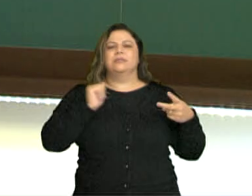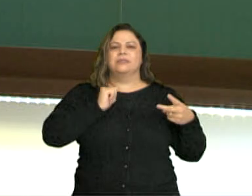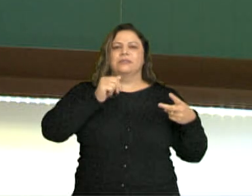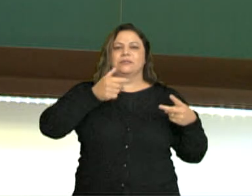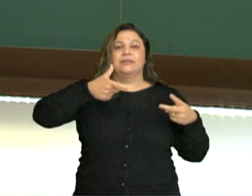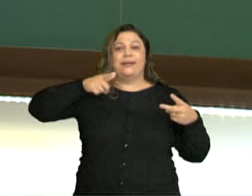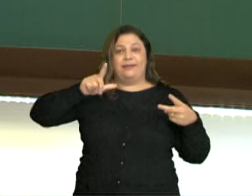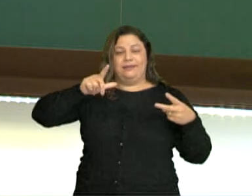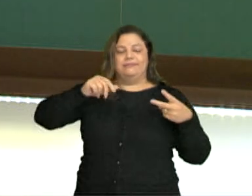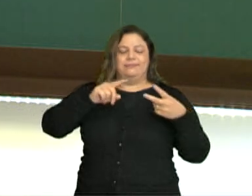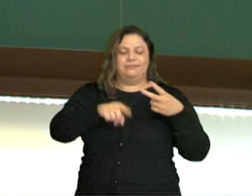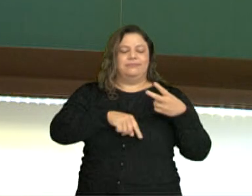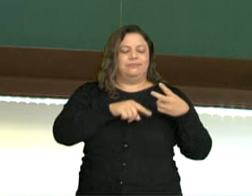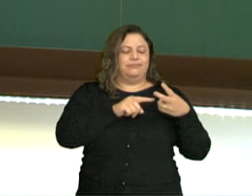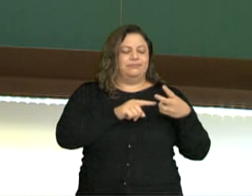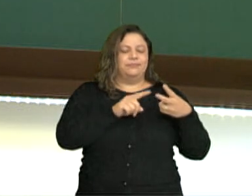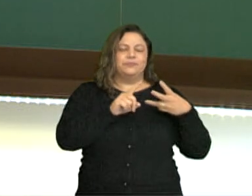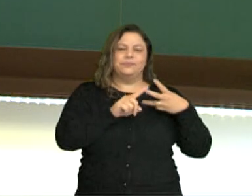um lanche da tarde.